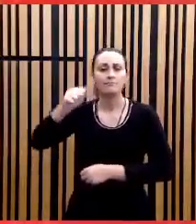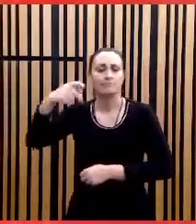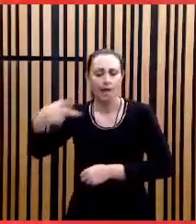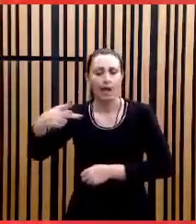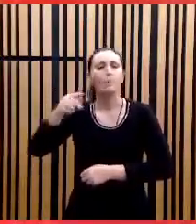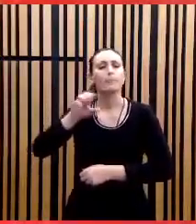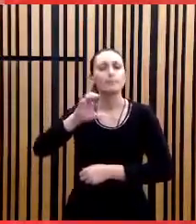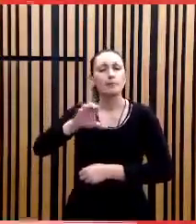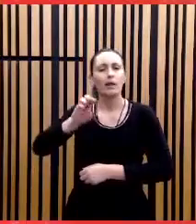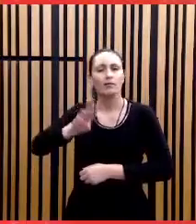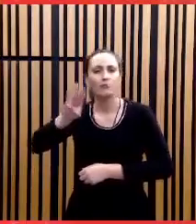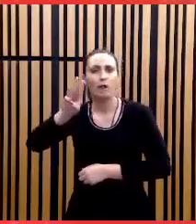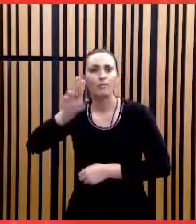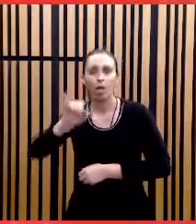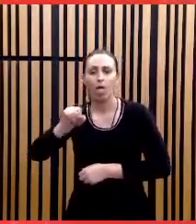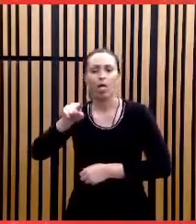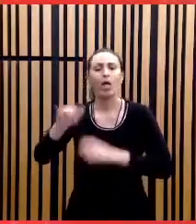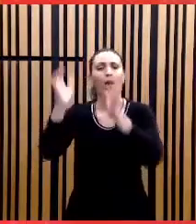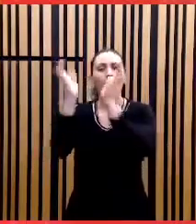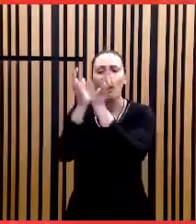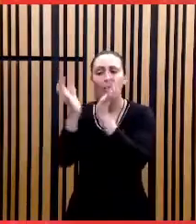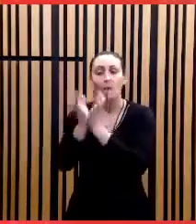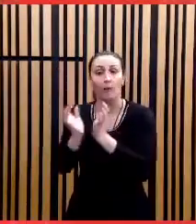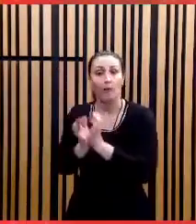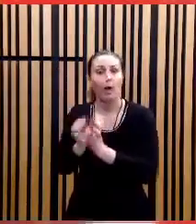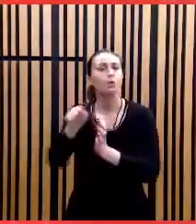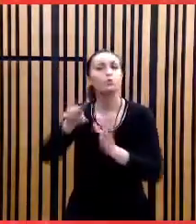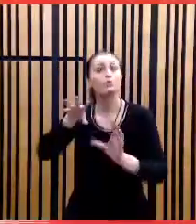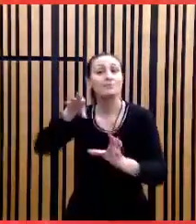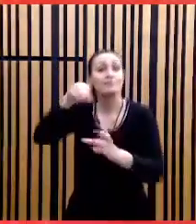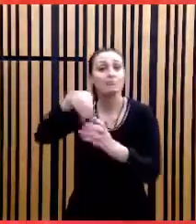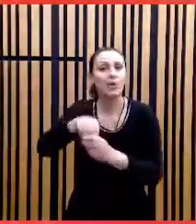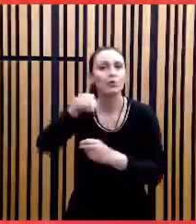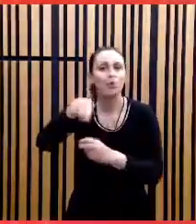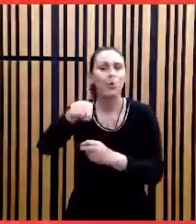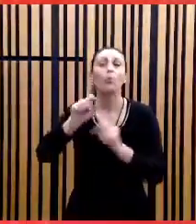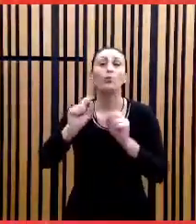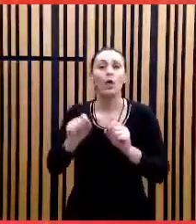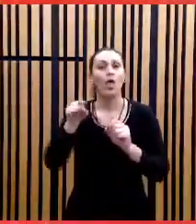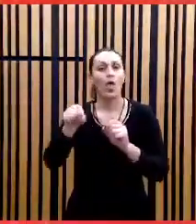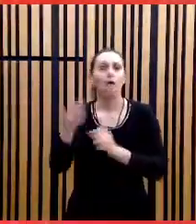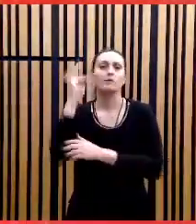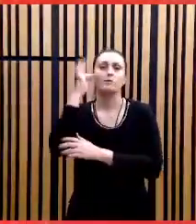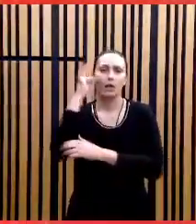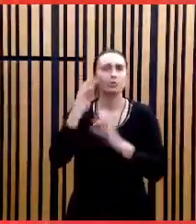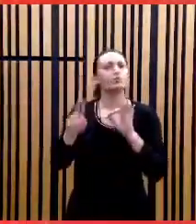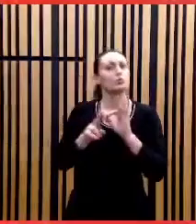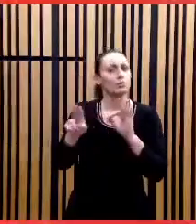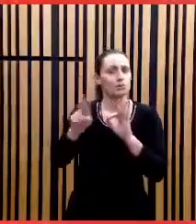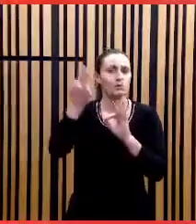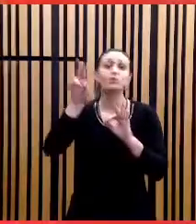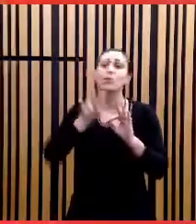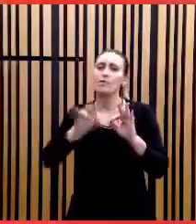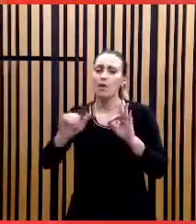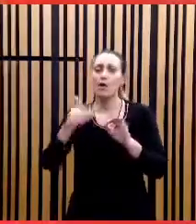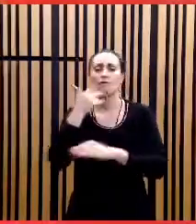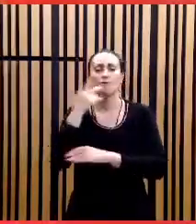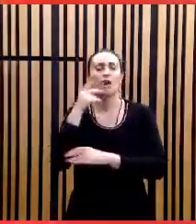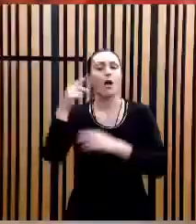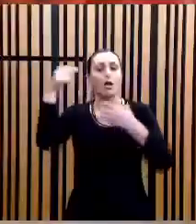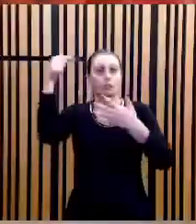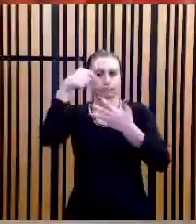e todas elas ficam nesse espaço, que é um parque tecnológico que se chama Tecnocinos, e é sobre ele que a gente vai falar um pouco mais para vocês